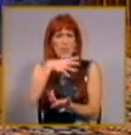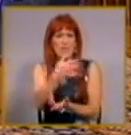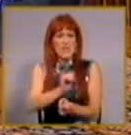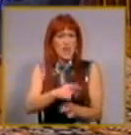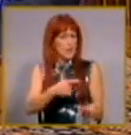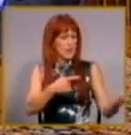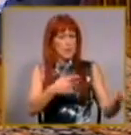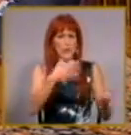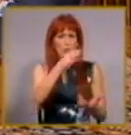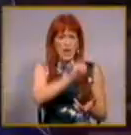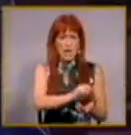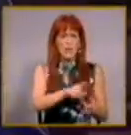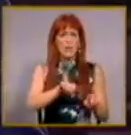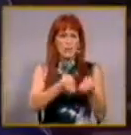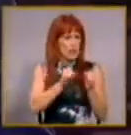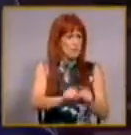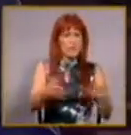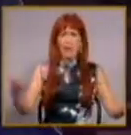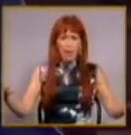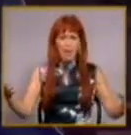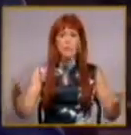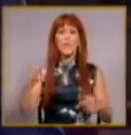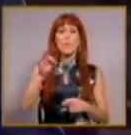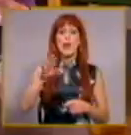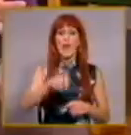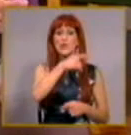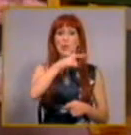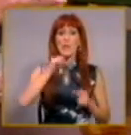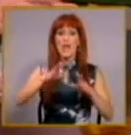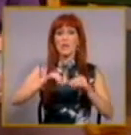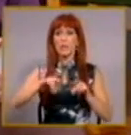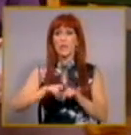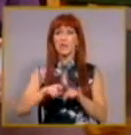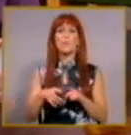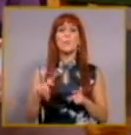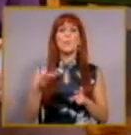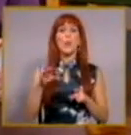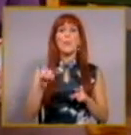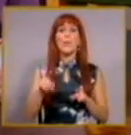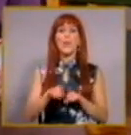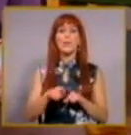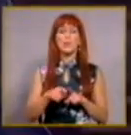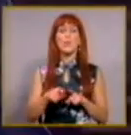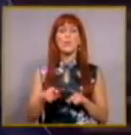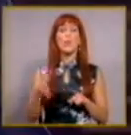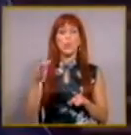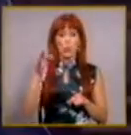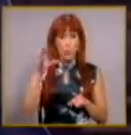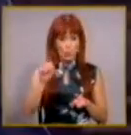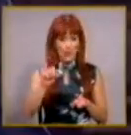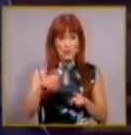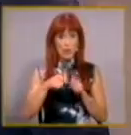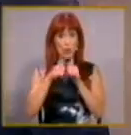nenhum conhecimento do PS e da oposição. O PS do compromisso que tinha assumido com a Troika. O PS